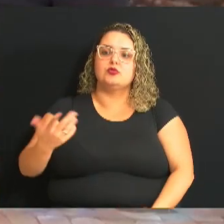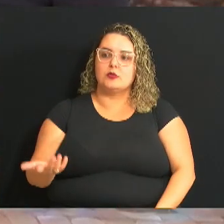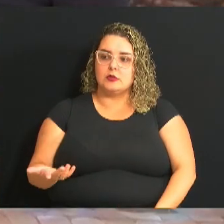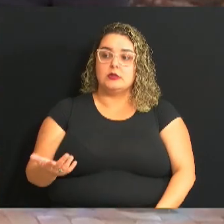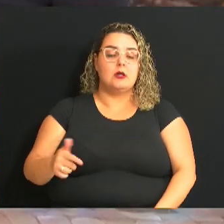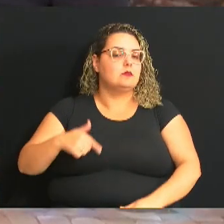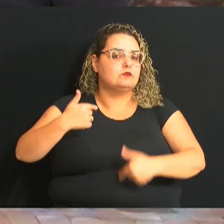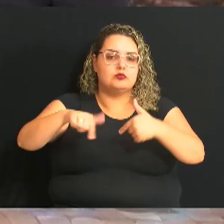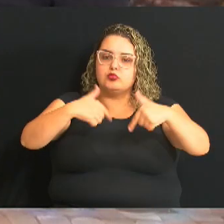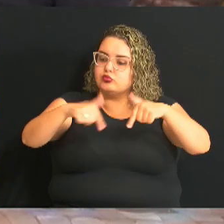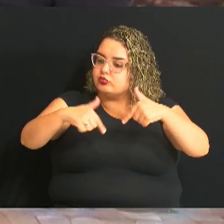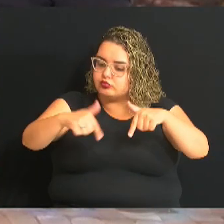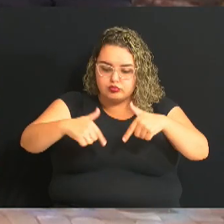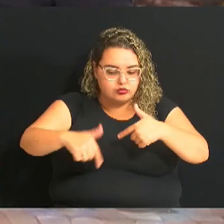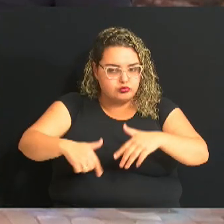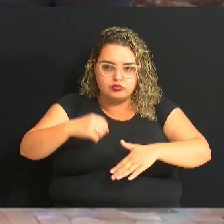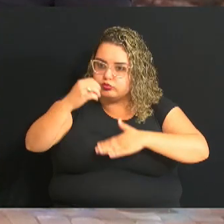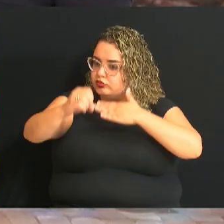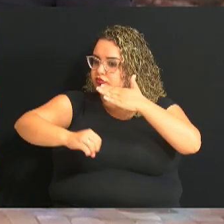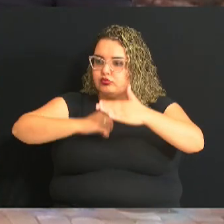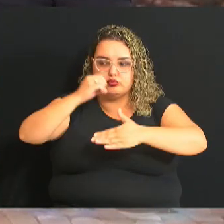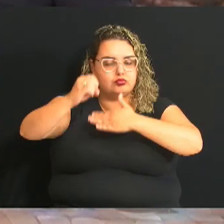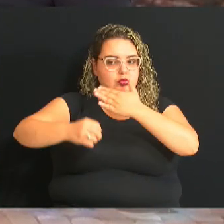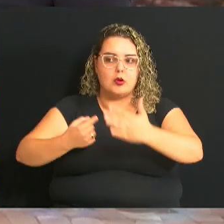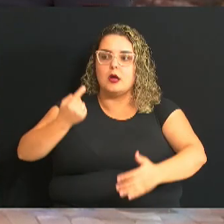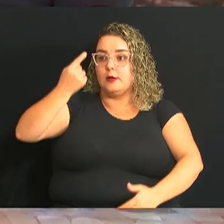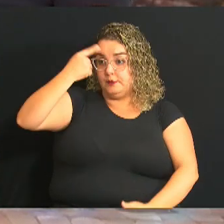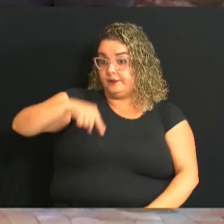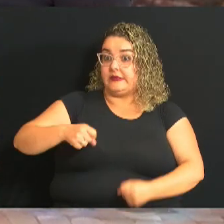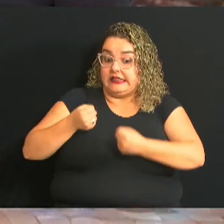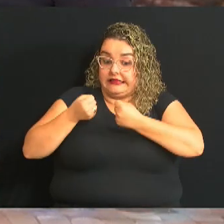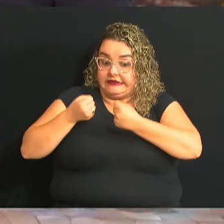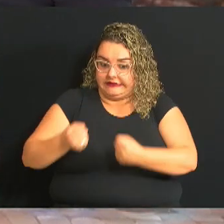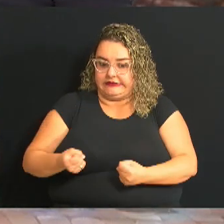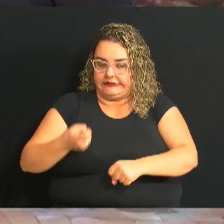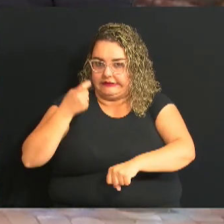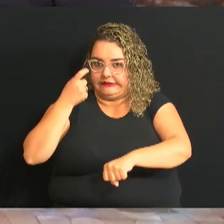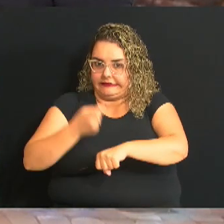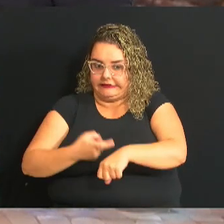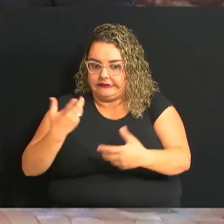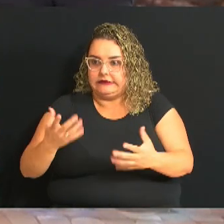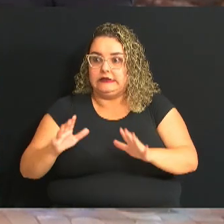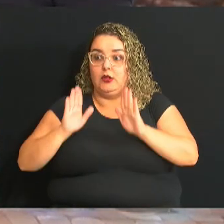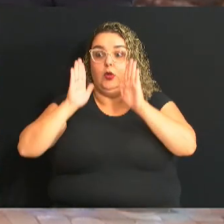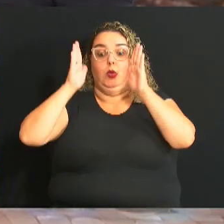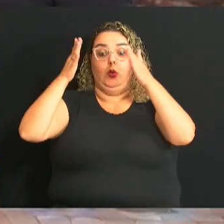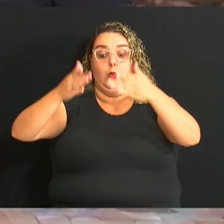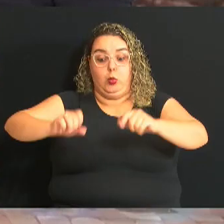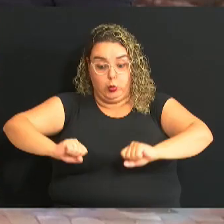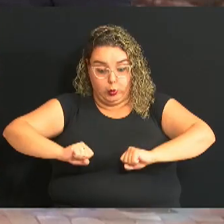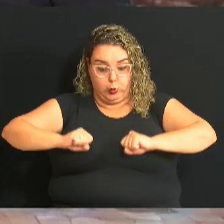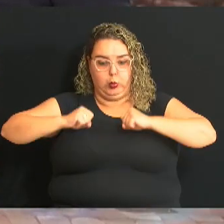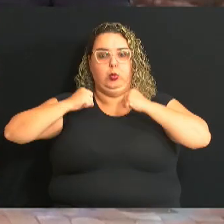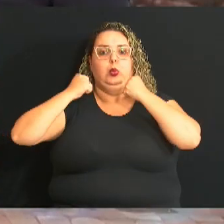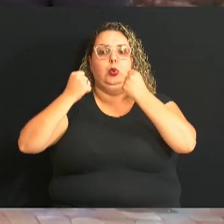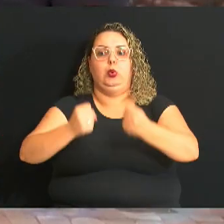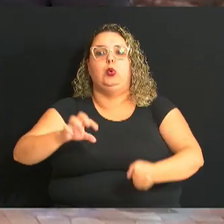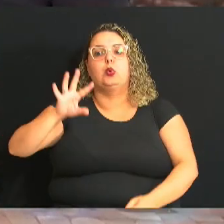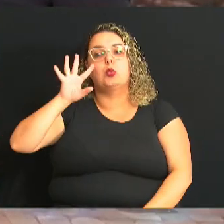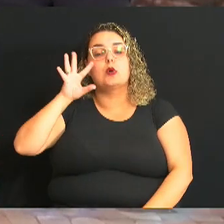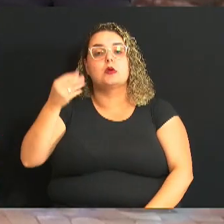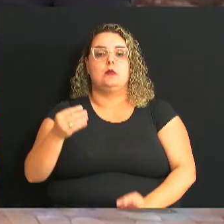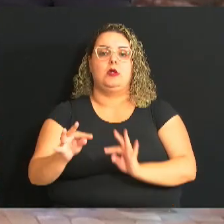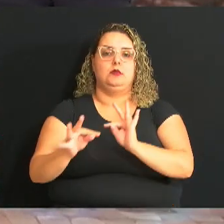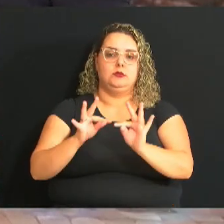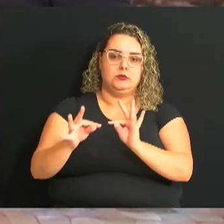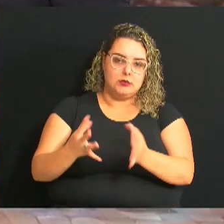Então é um perfil muito duro, né? De você se dedicar muito, um autoconhecimento técnico,